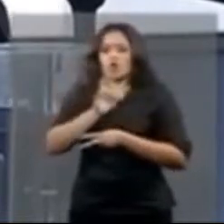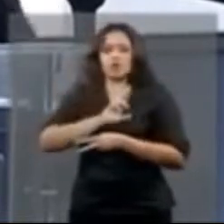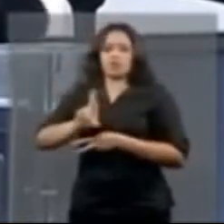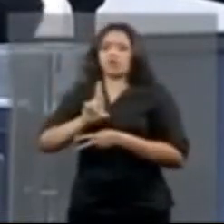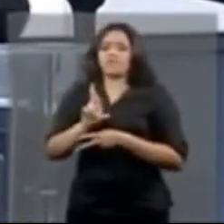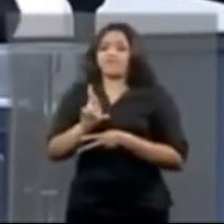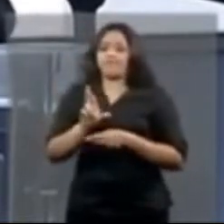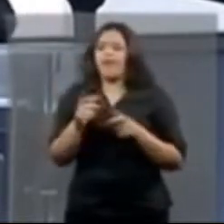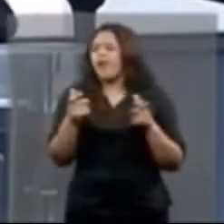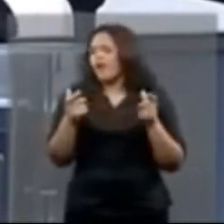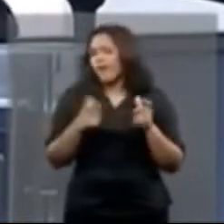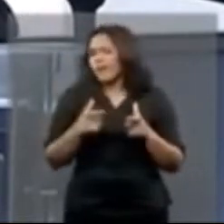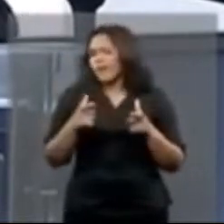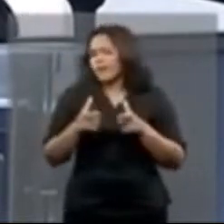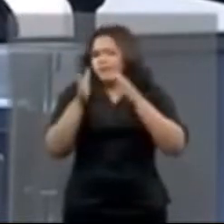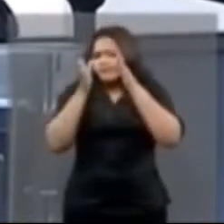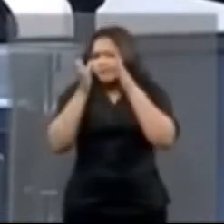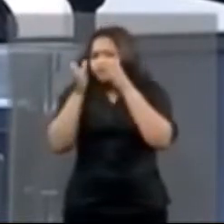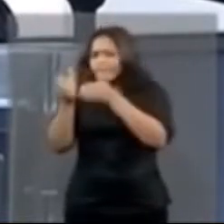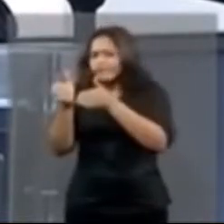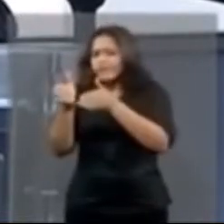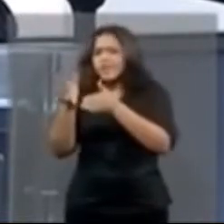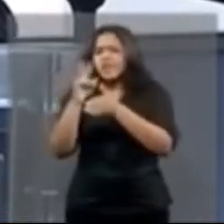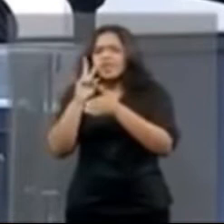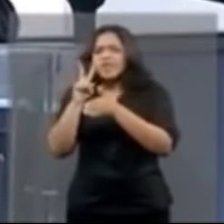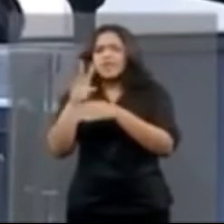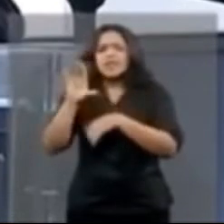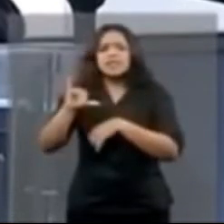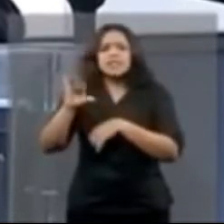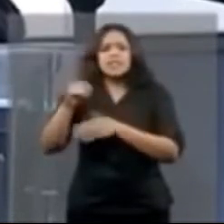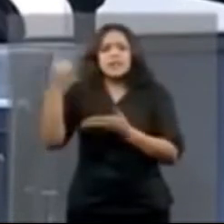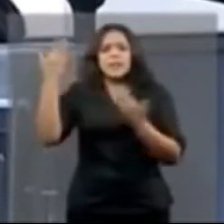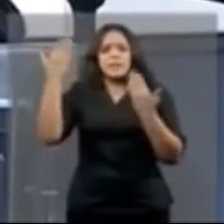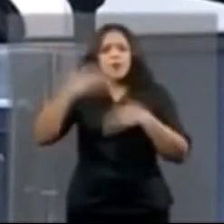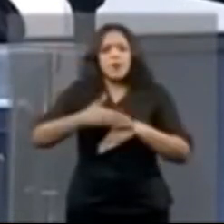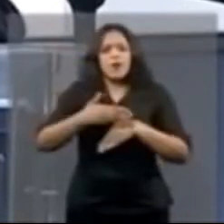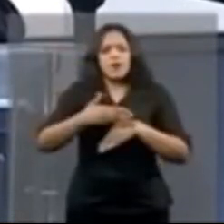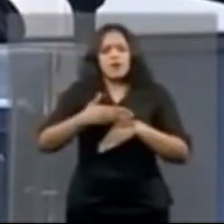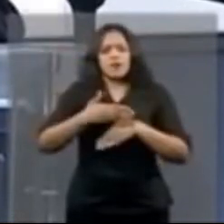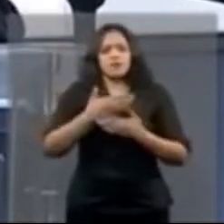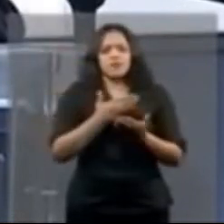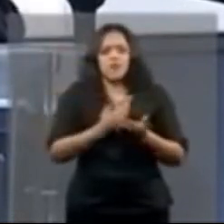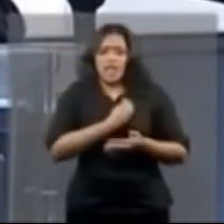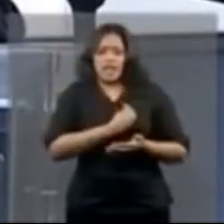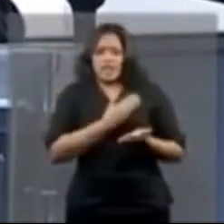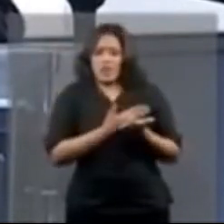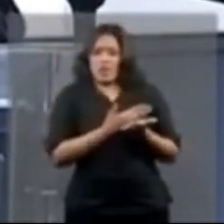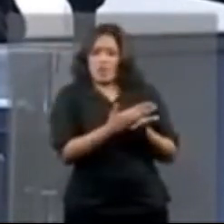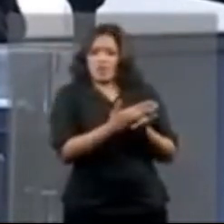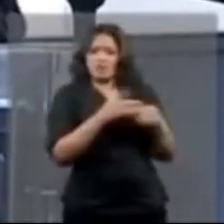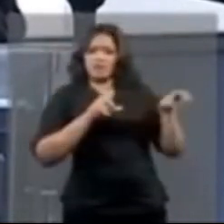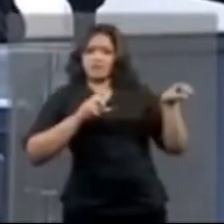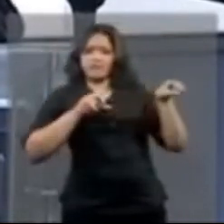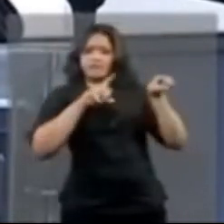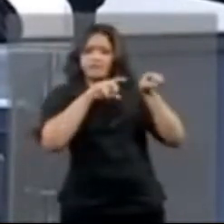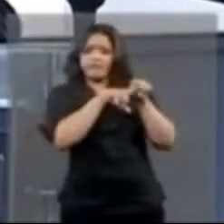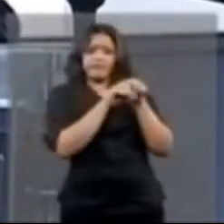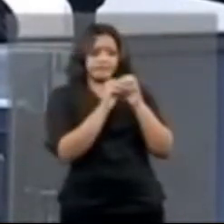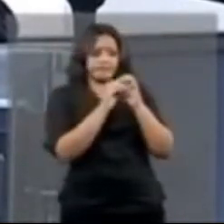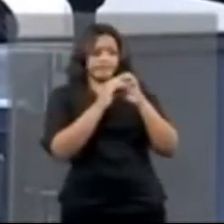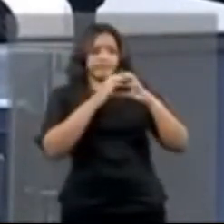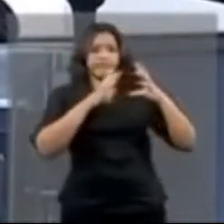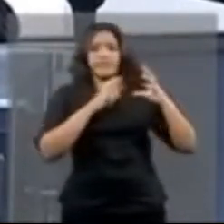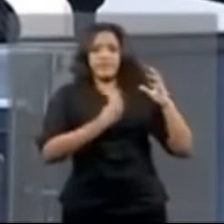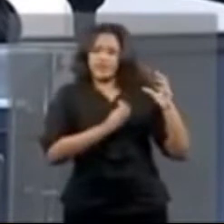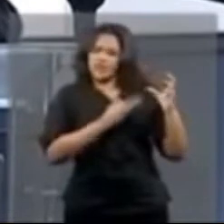religioso em aderir aos dados da ciência que comprova o início da vida desde a concepção? Onde está o fanatismo